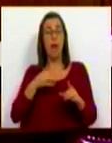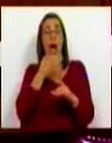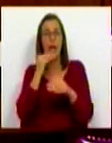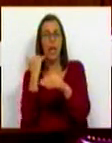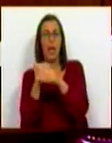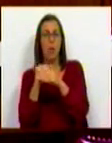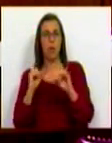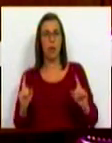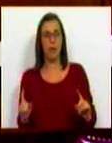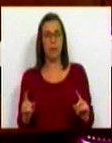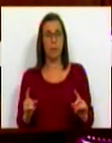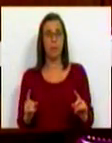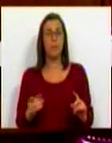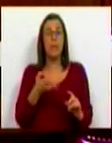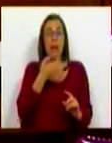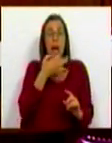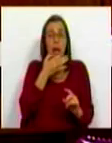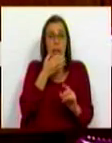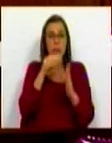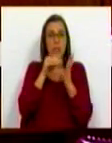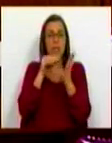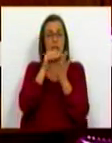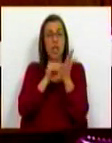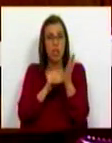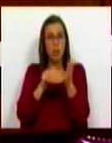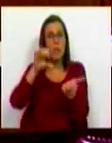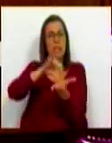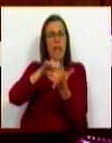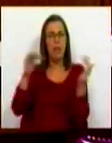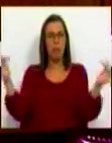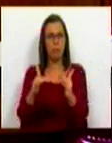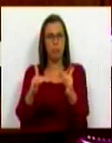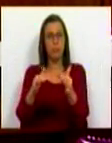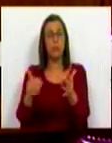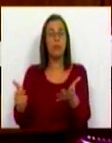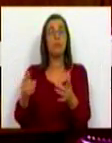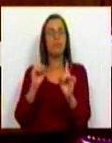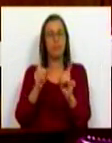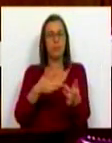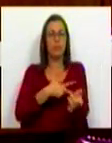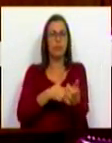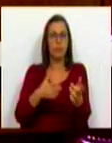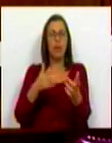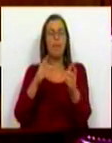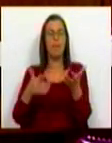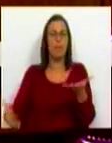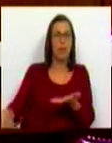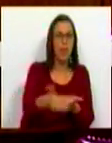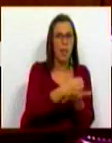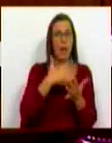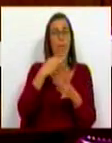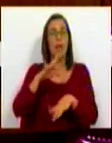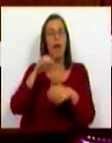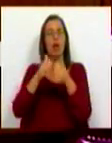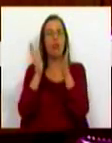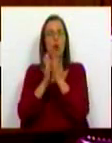equidade. Só através de um registro centralizado, constituído pela colheita e pela análise de dados de todos os